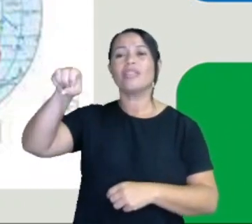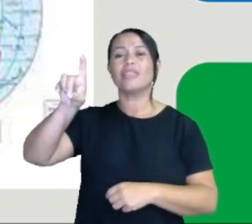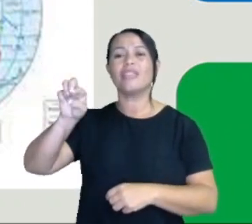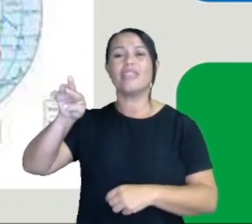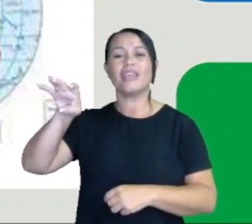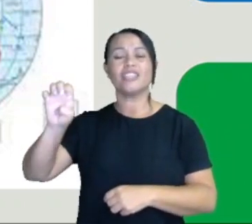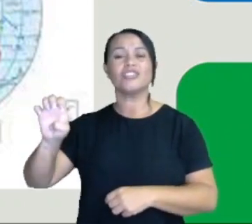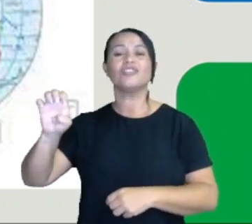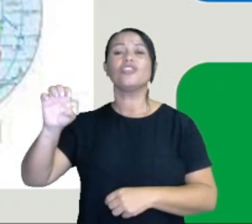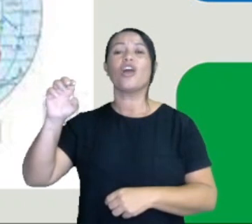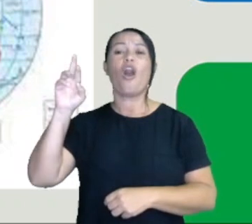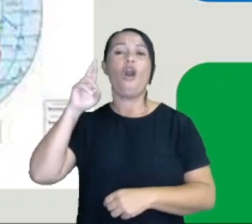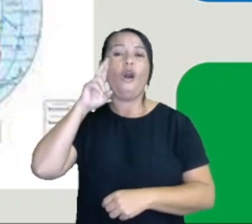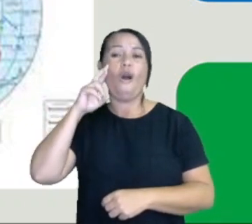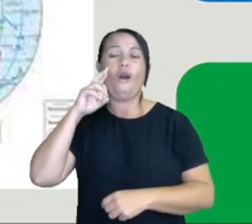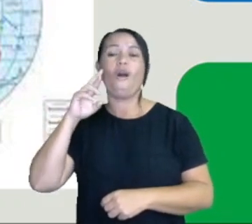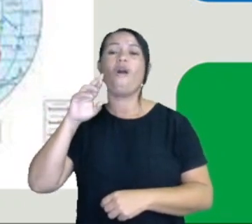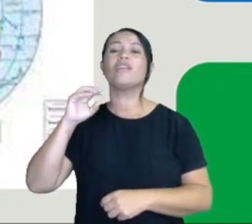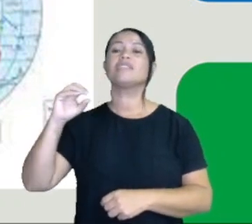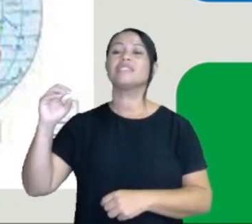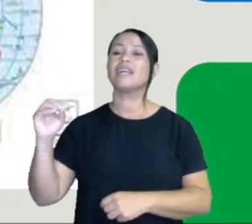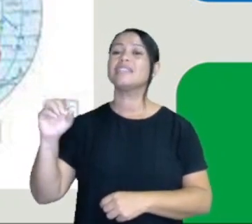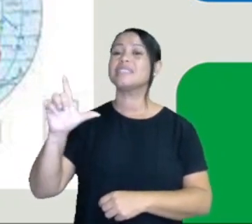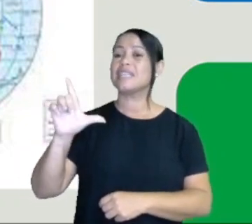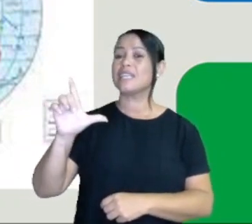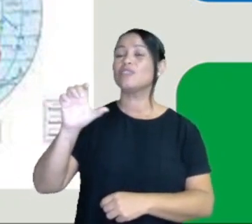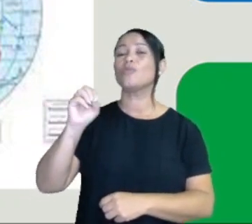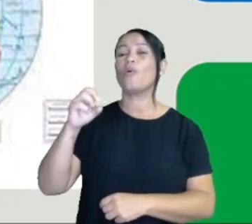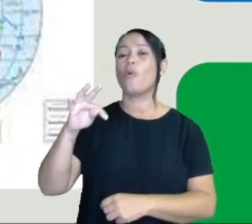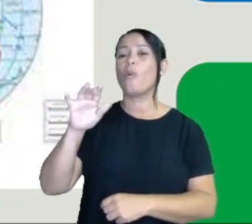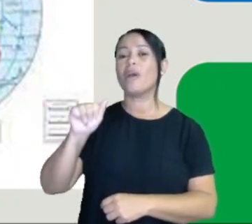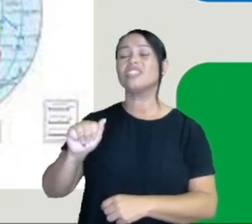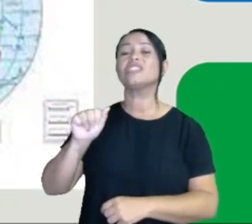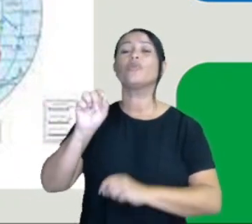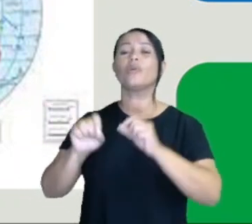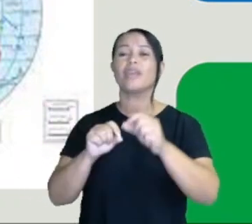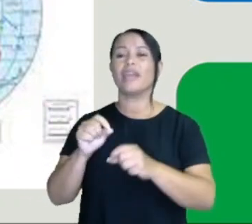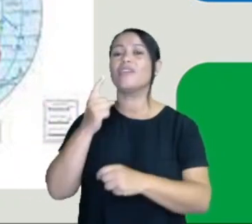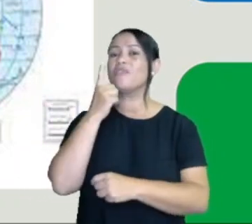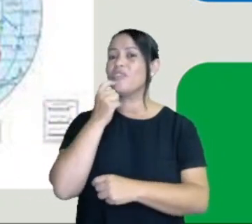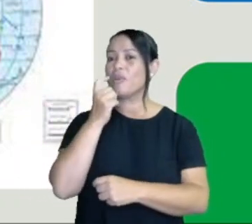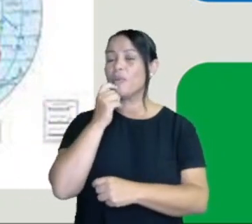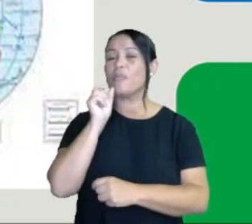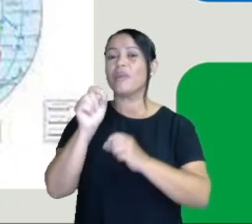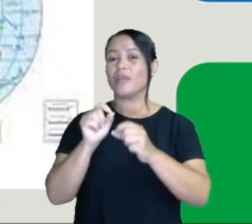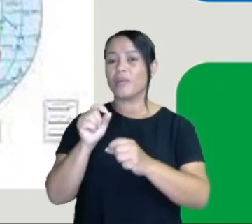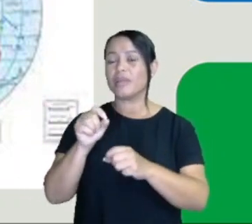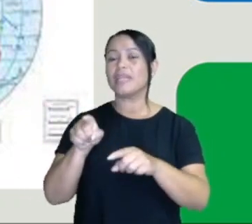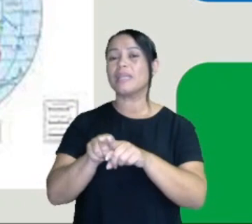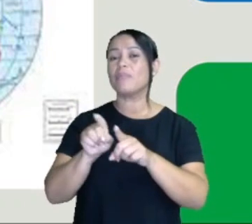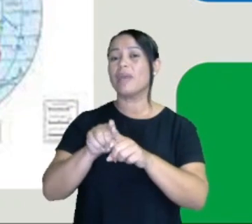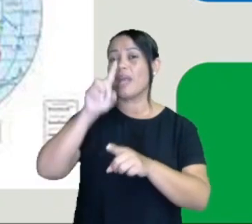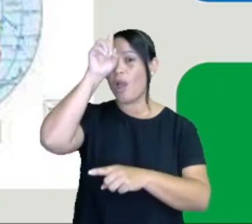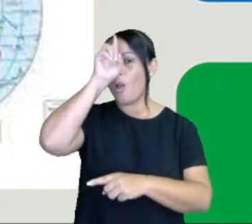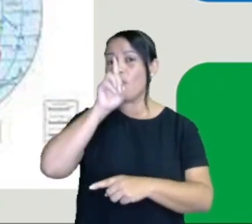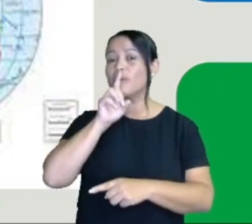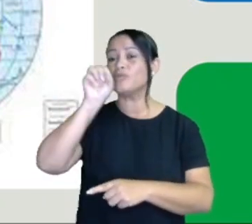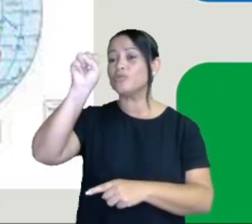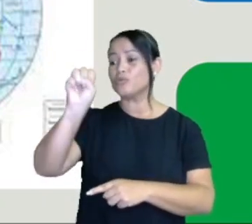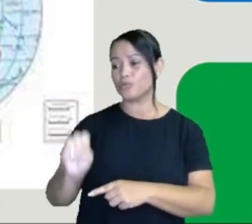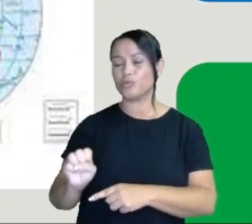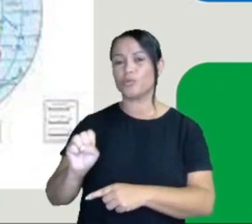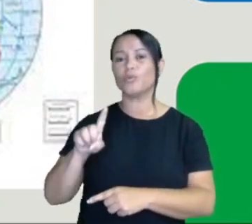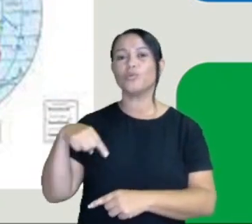Rosa, centro-oeste. Vermelho, sudeste. E a cor amarela representa a região sul do